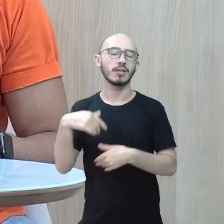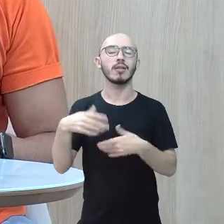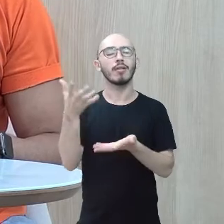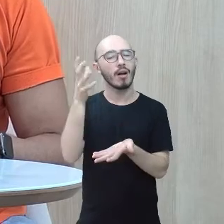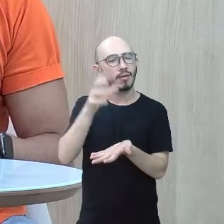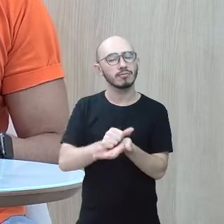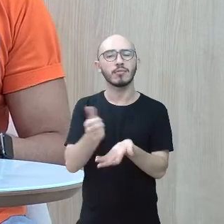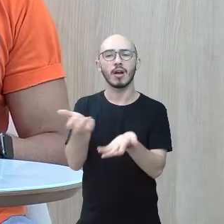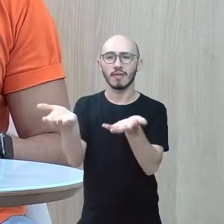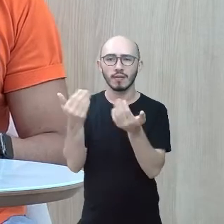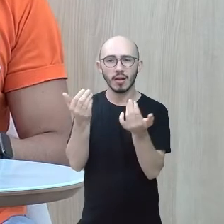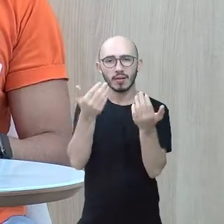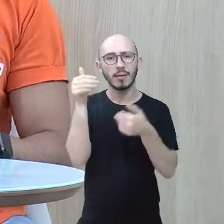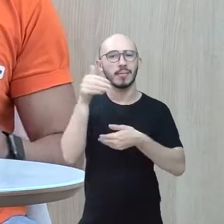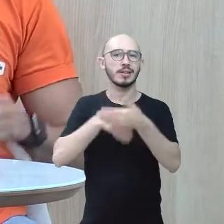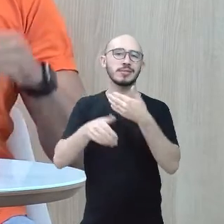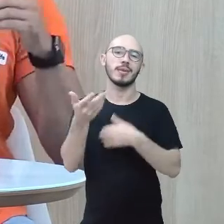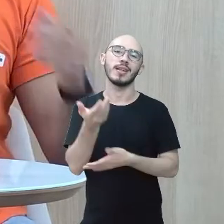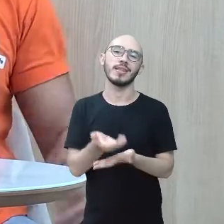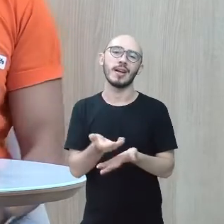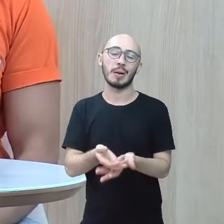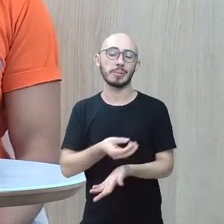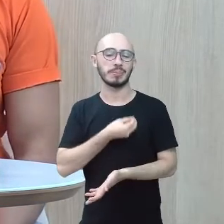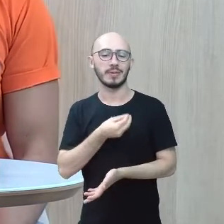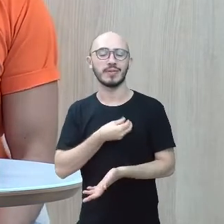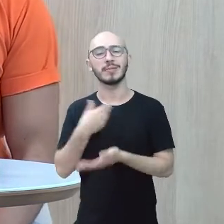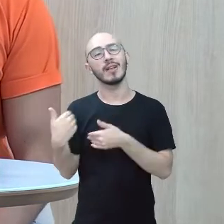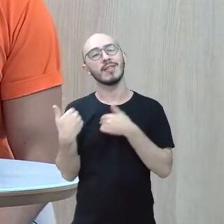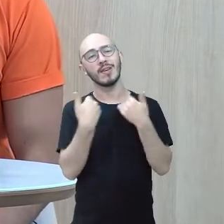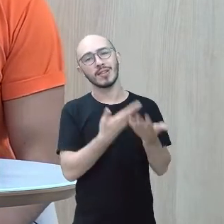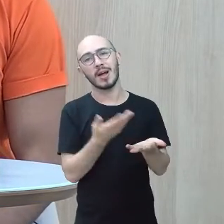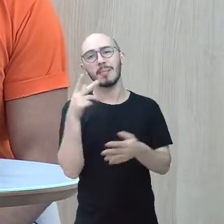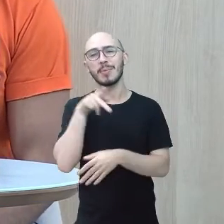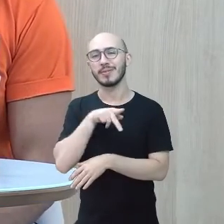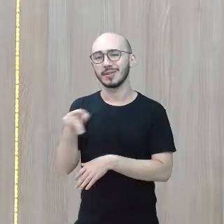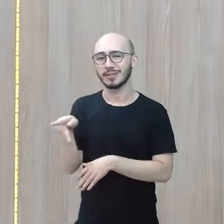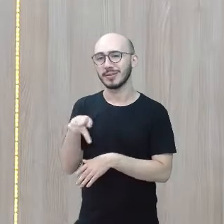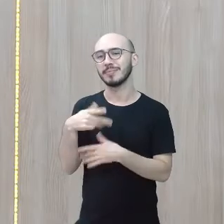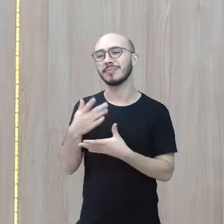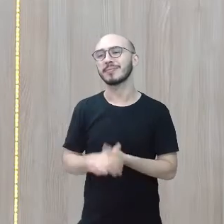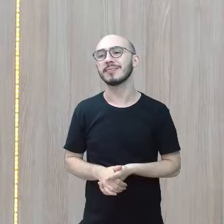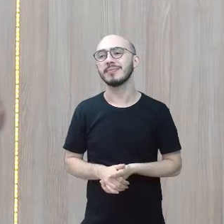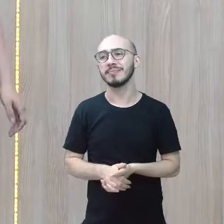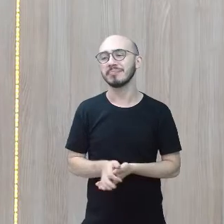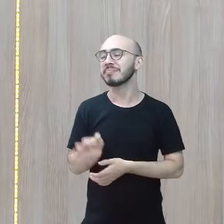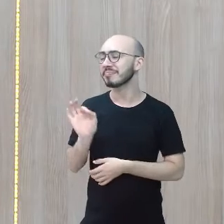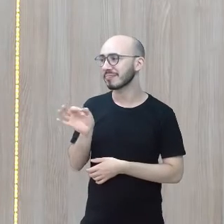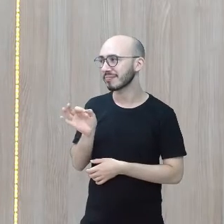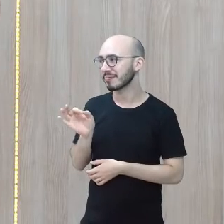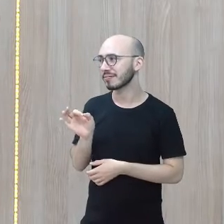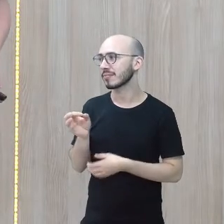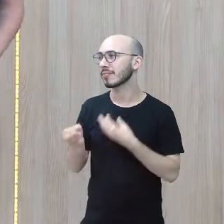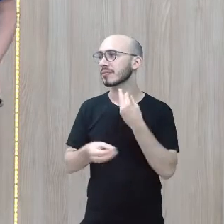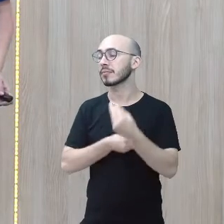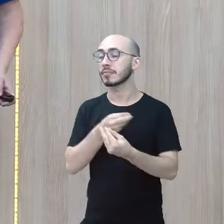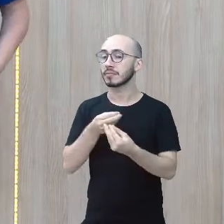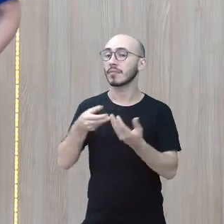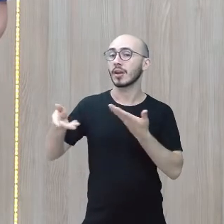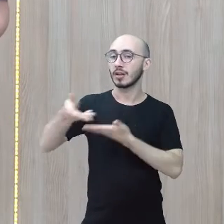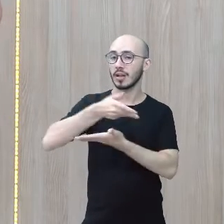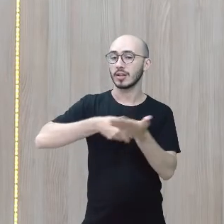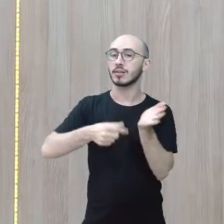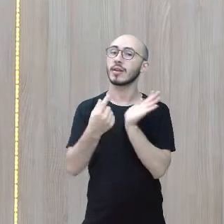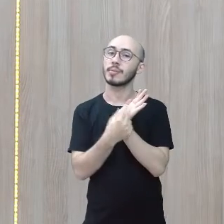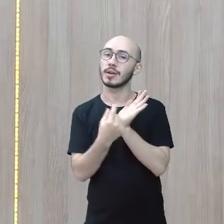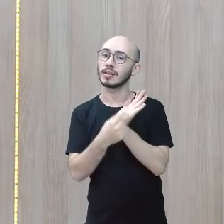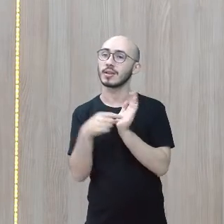participar da aula aqui ao vivo com a gente, tá bom? Vou passar a palavra agora para a Briane. Bom, gente, falando sobre a interação através do aplicativo,